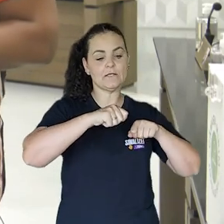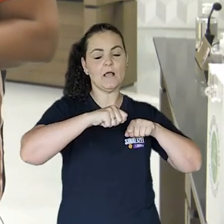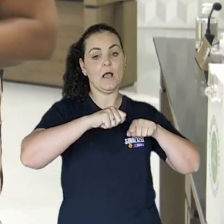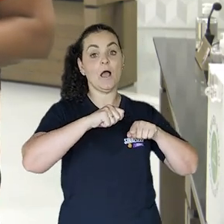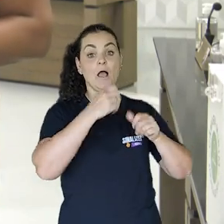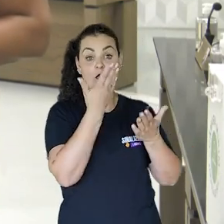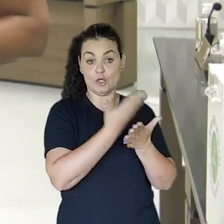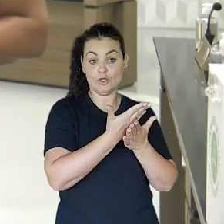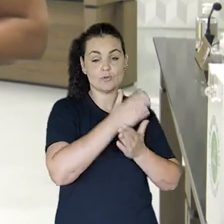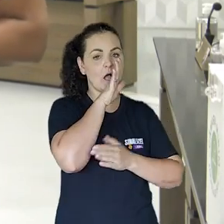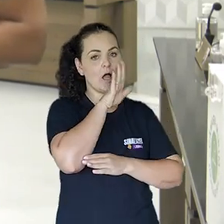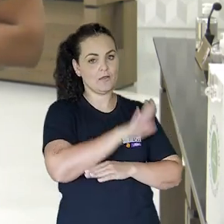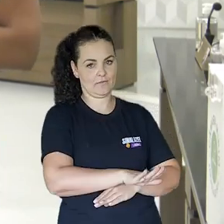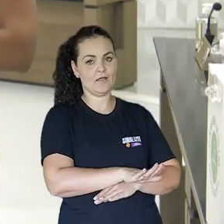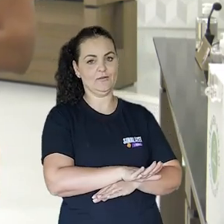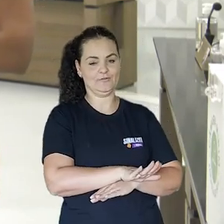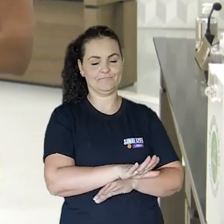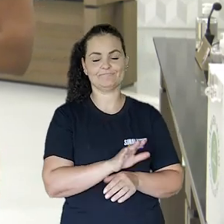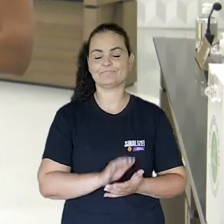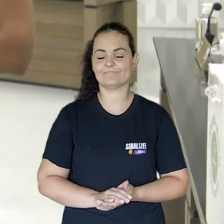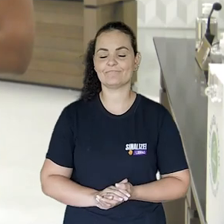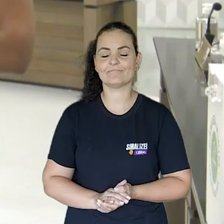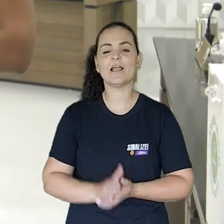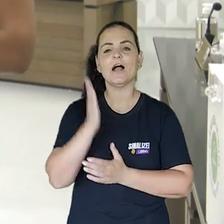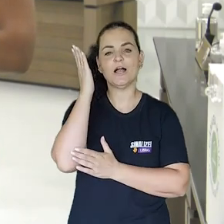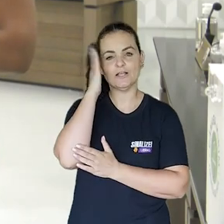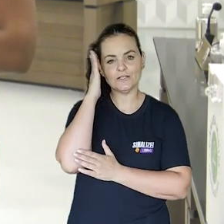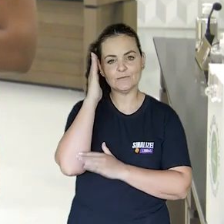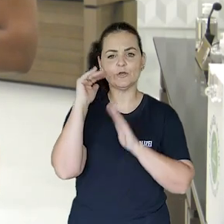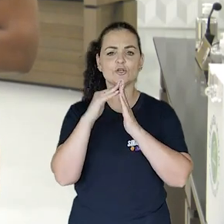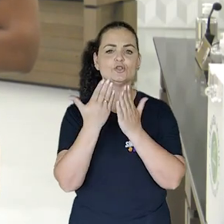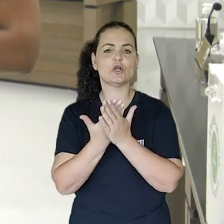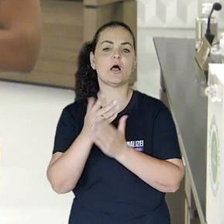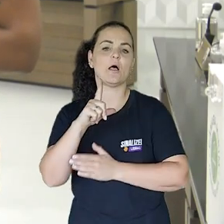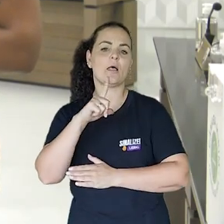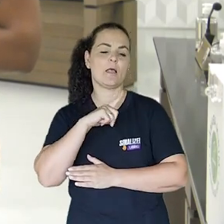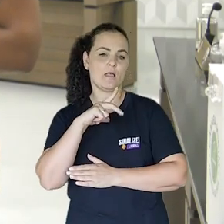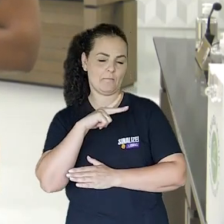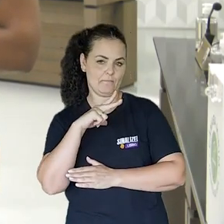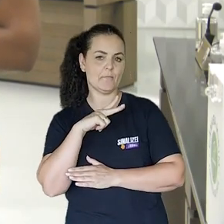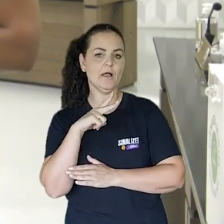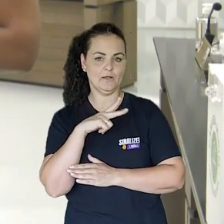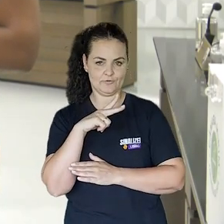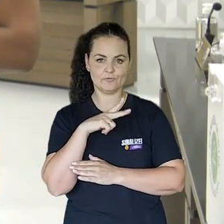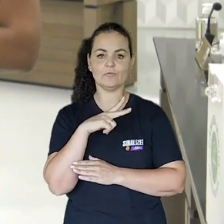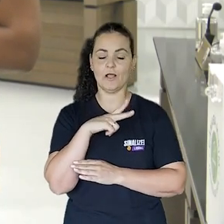nós sabemos que as escolas de rede particular, né, na sua grande maioria,